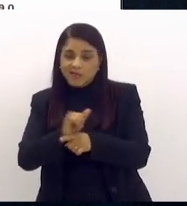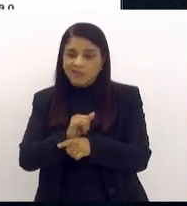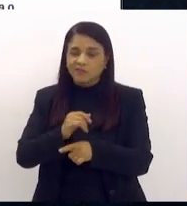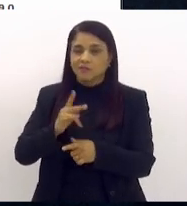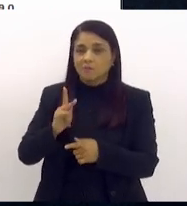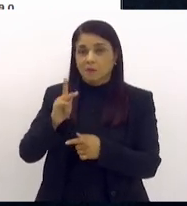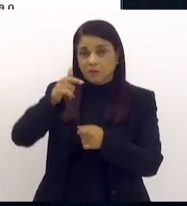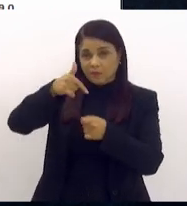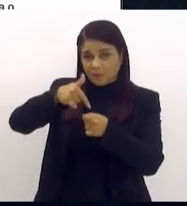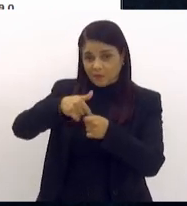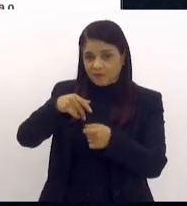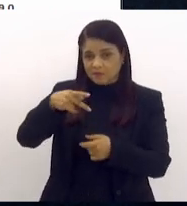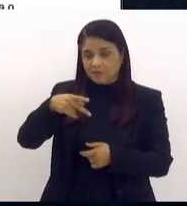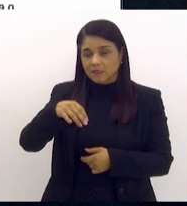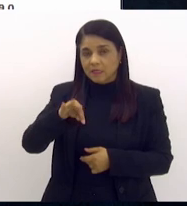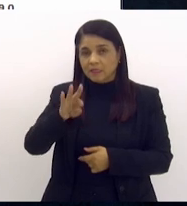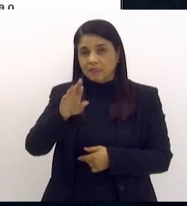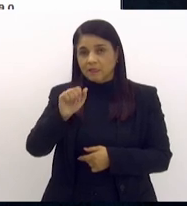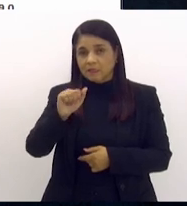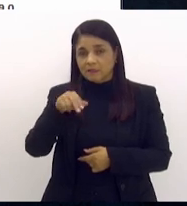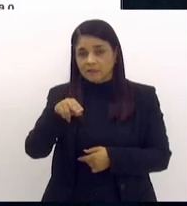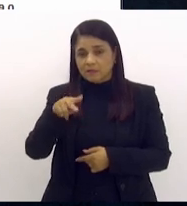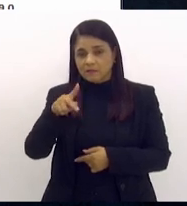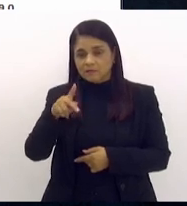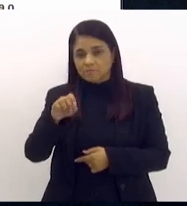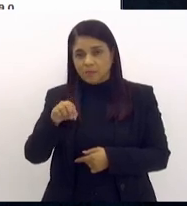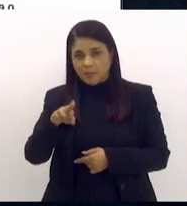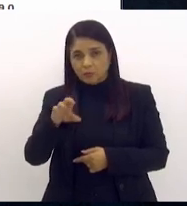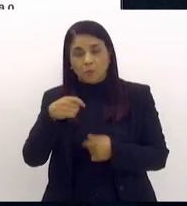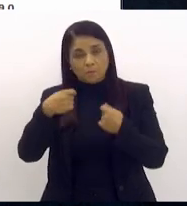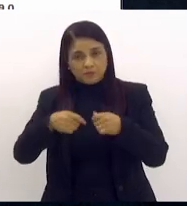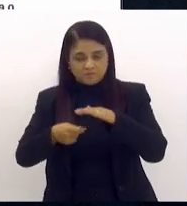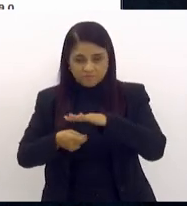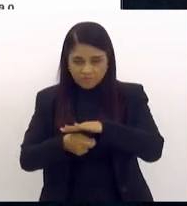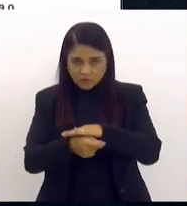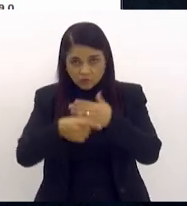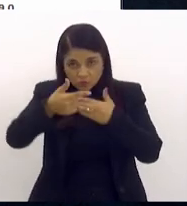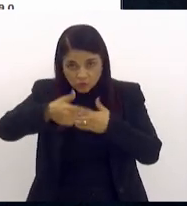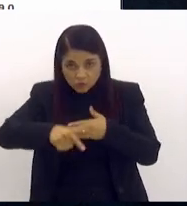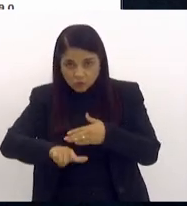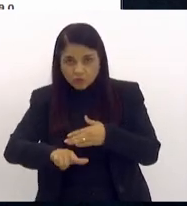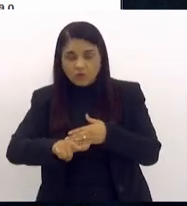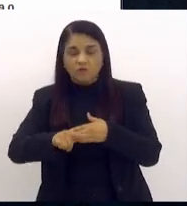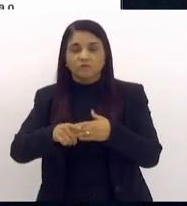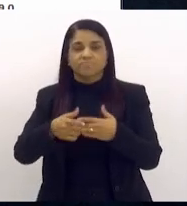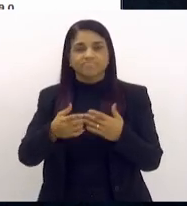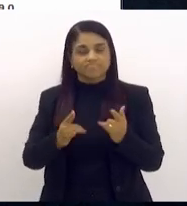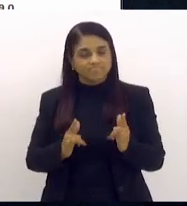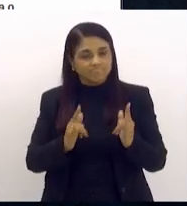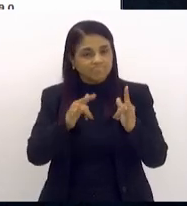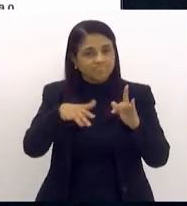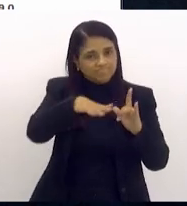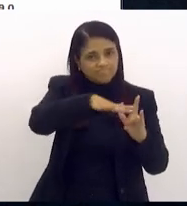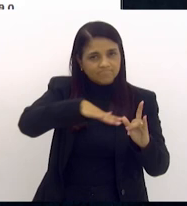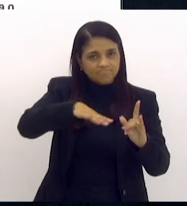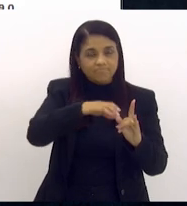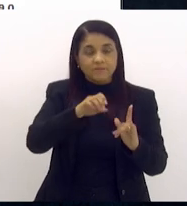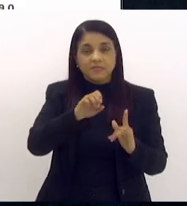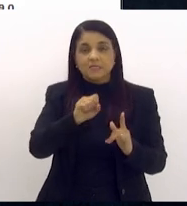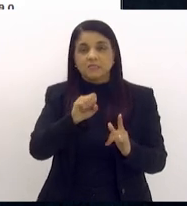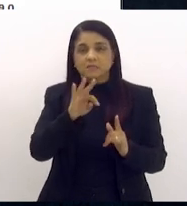ela precisa voltar a investir né e gerando demanda sim PR os estaleiros enfim fedor E aí